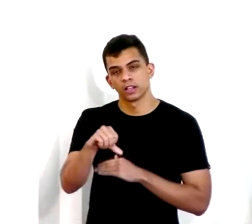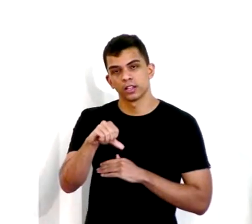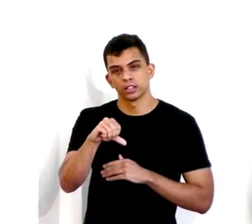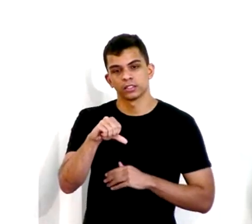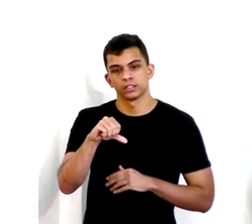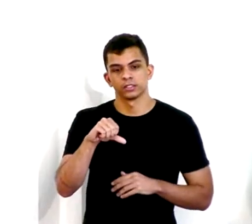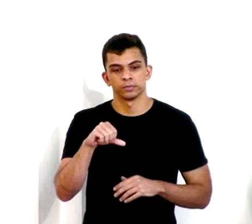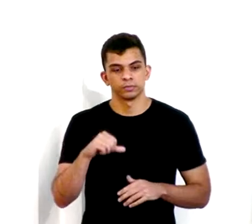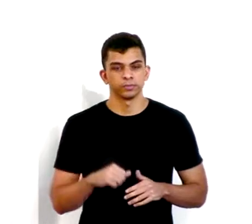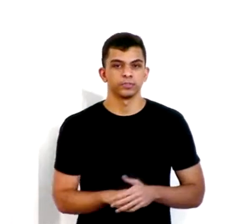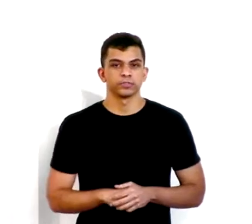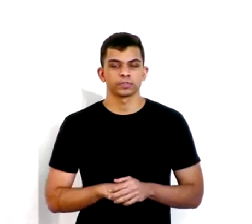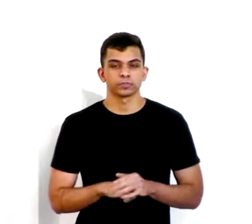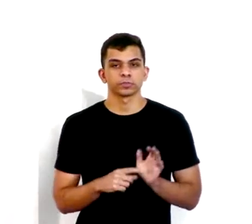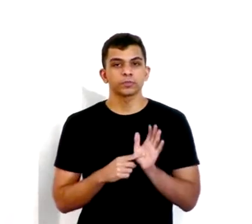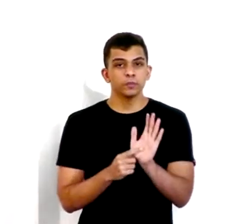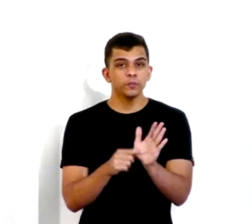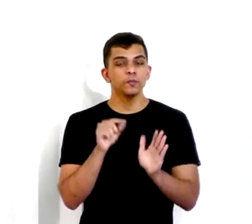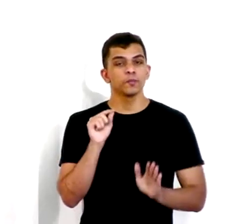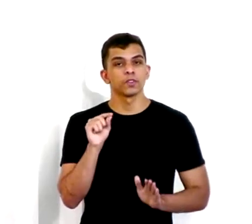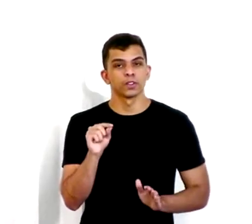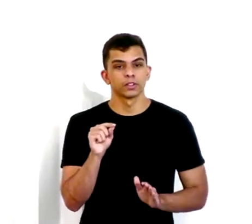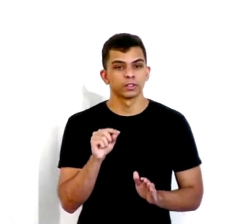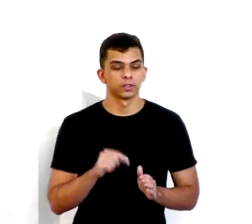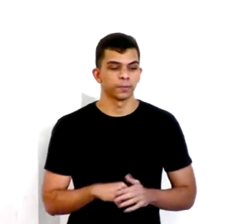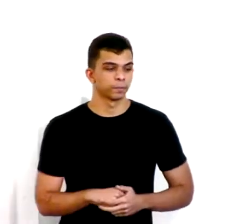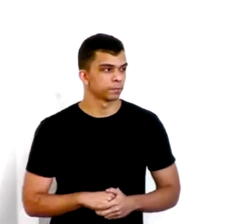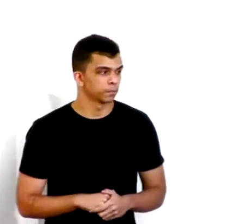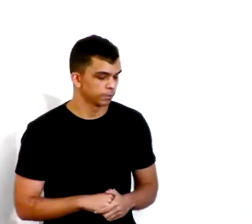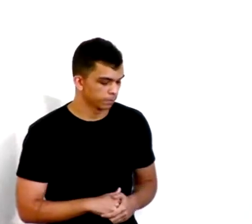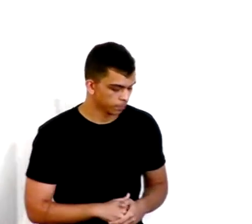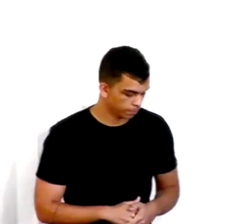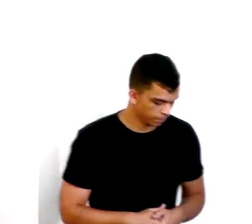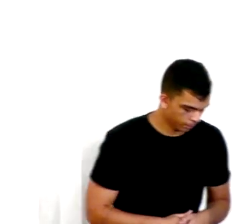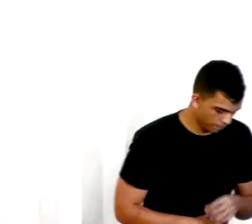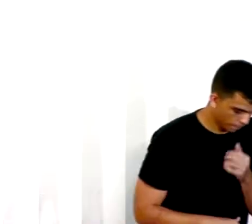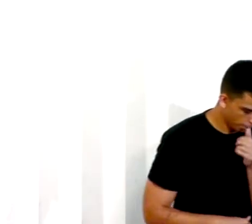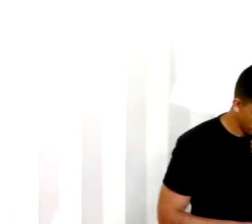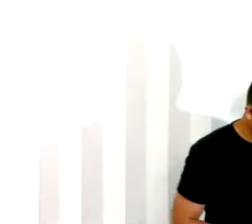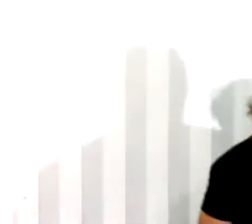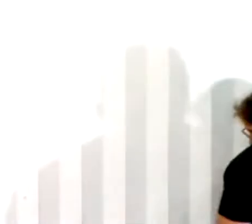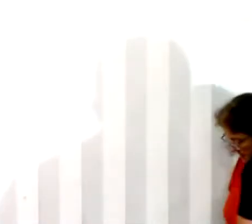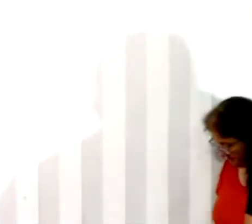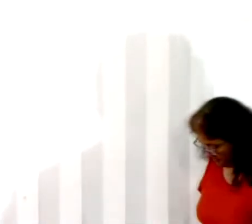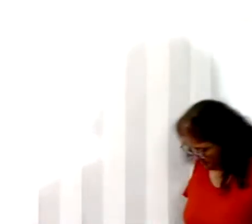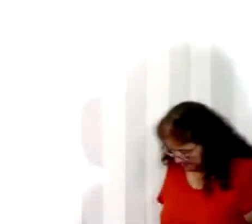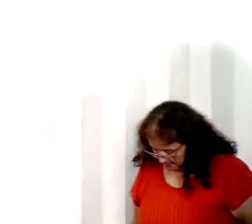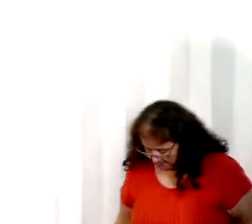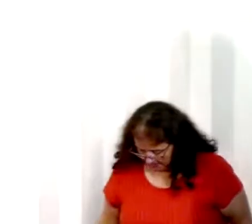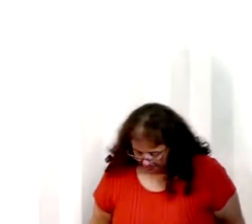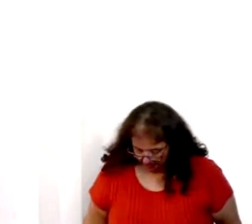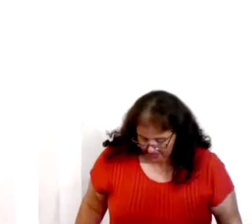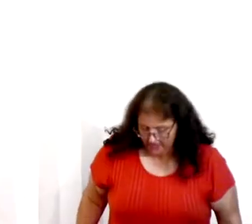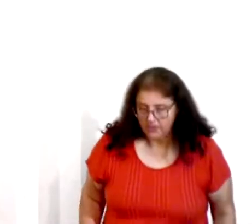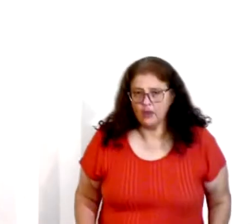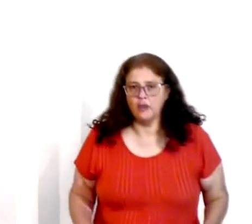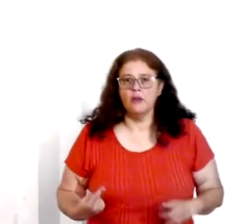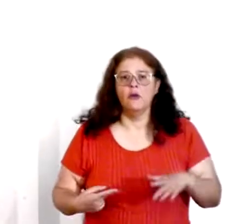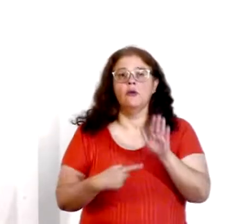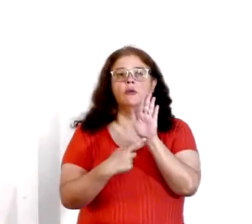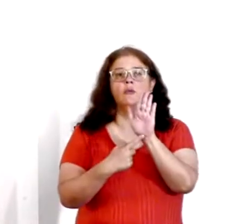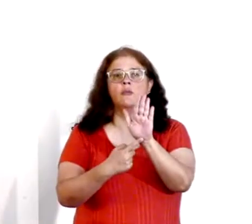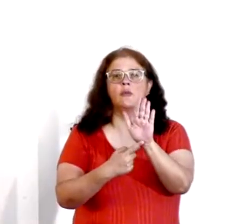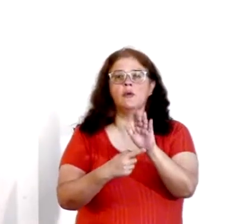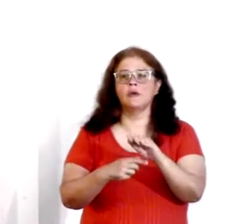finalmente, nos mostram uma expressão de fé e de confiança no